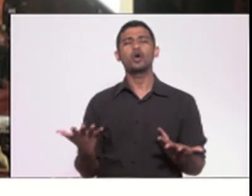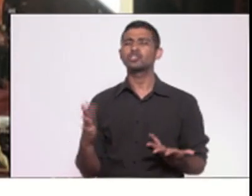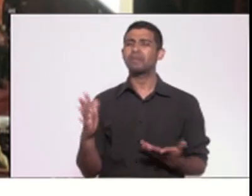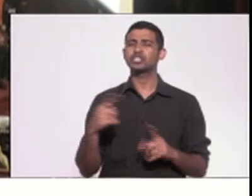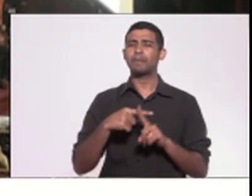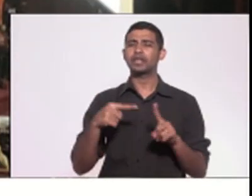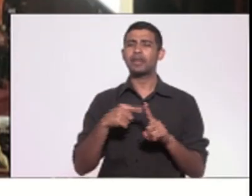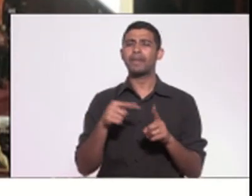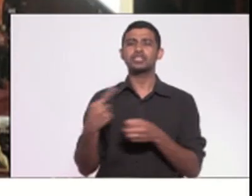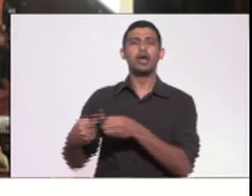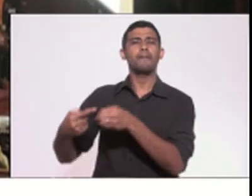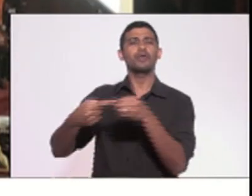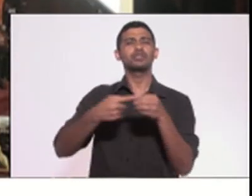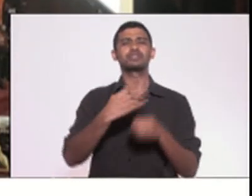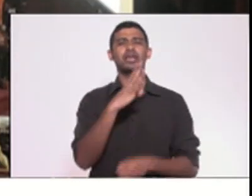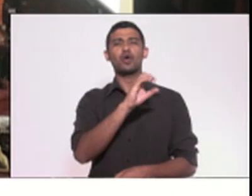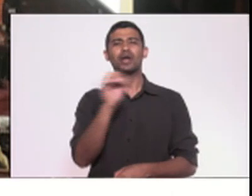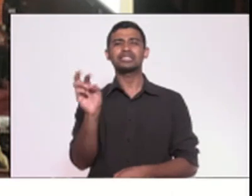gastam R$ 400